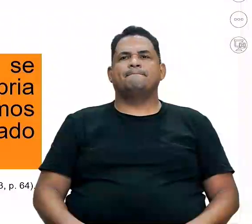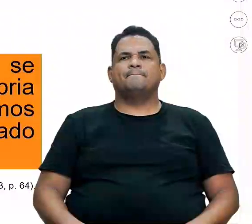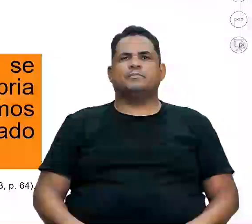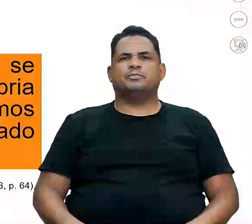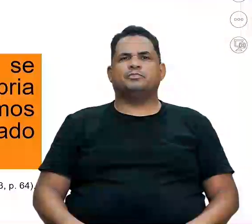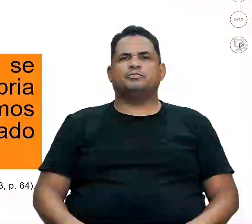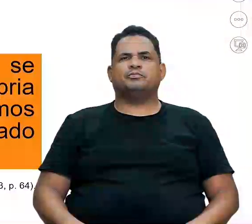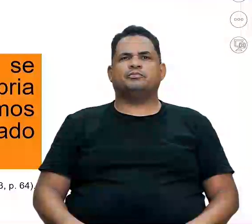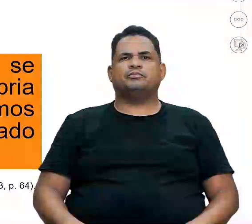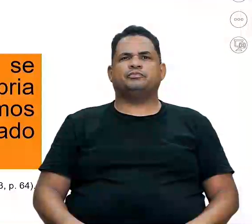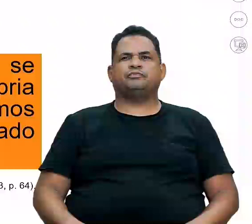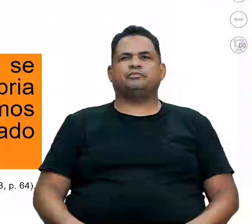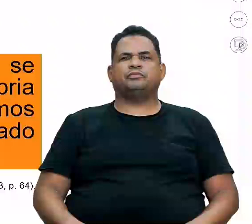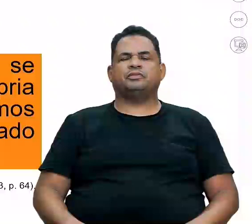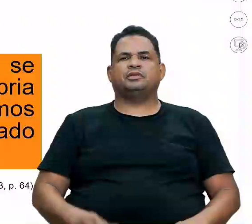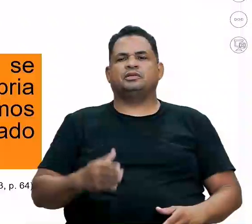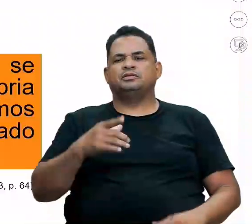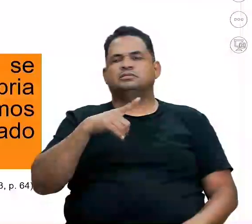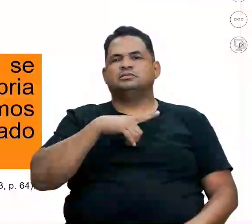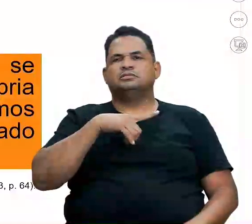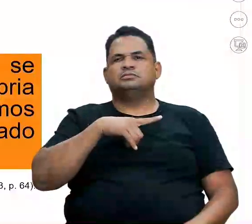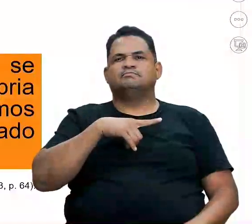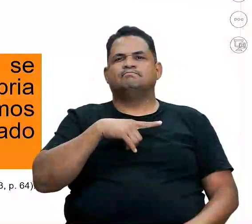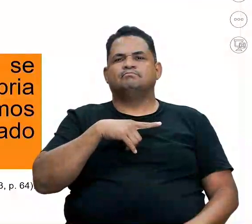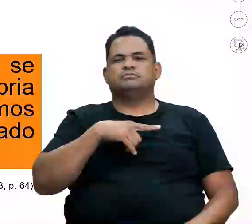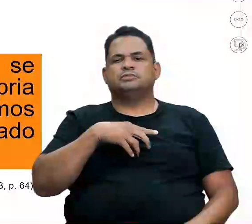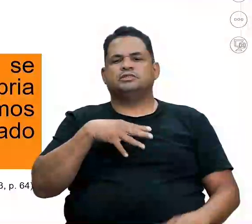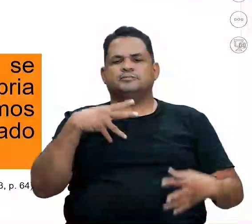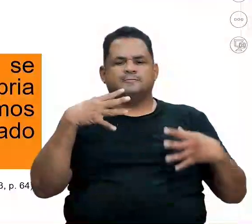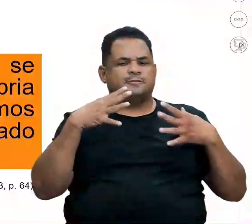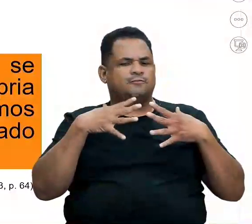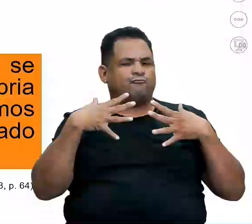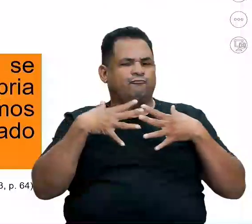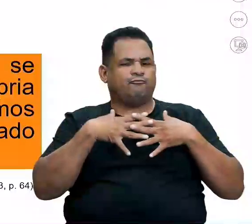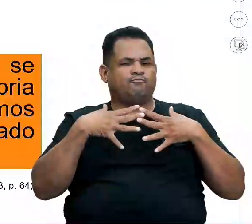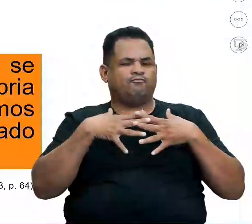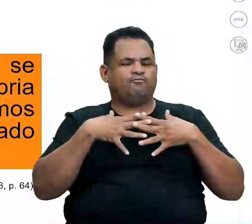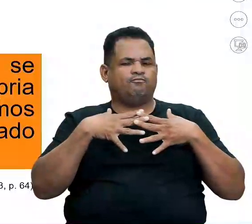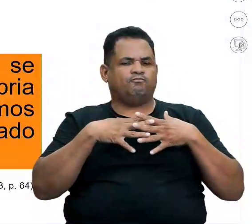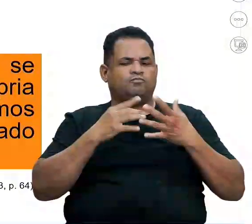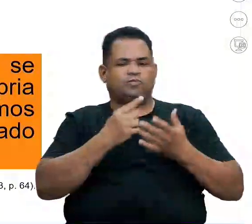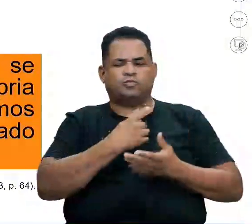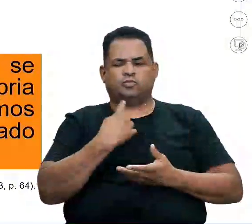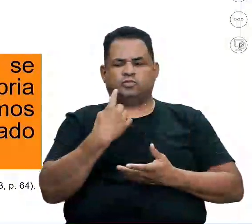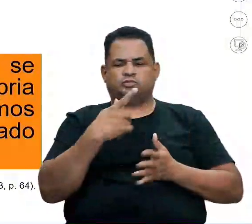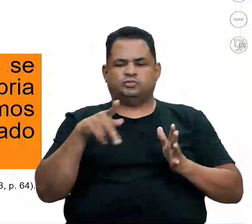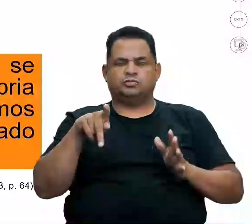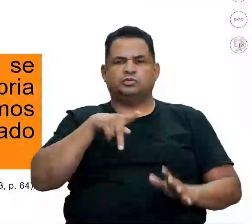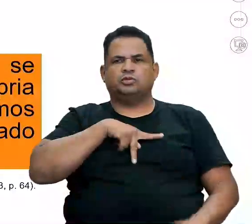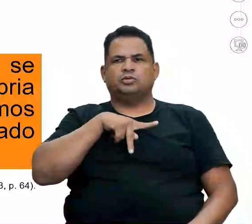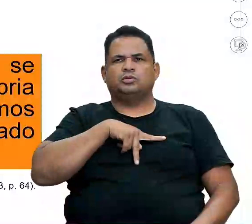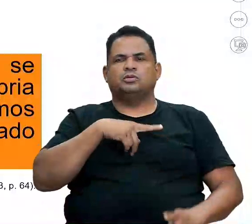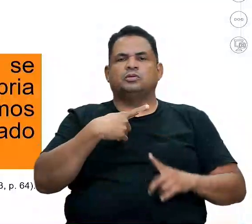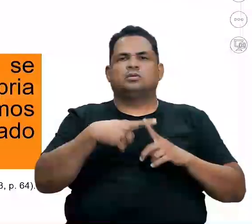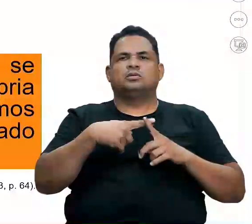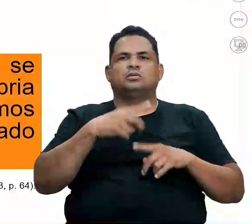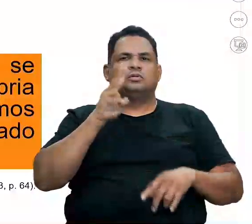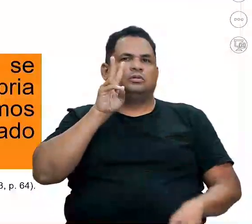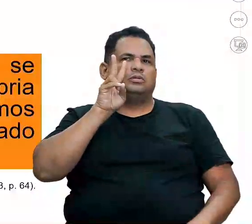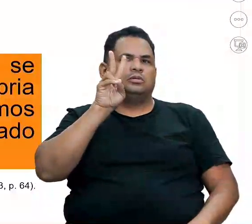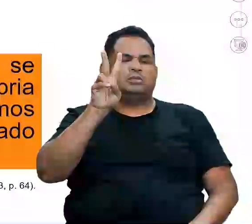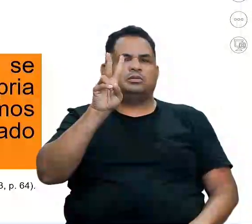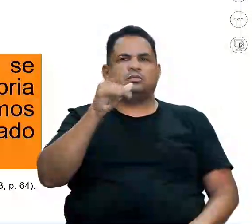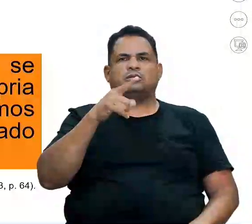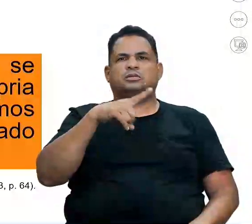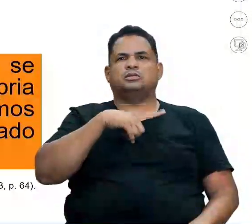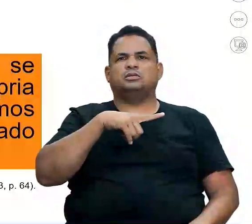ela causa aí esse conflito, né, conosco também. Porque a gente olha, a